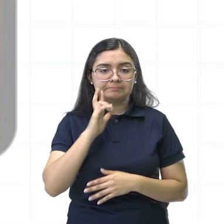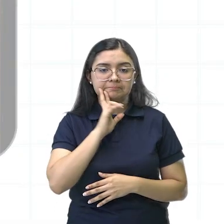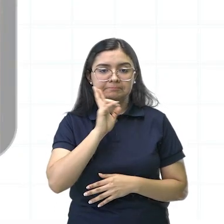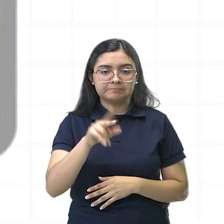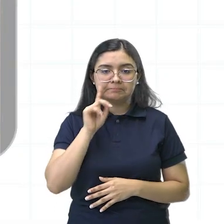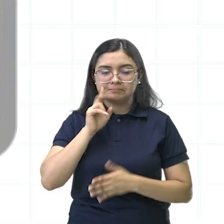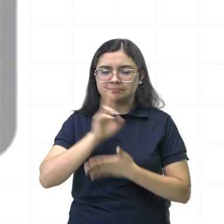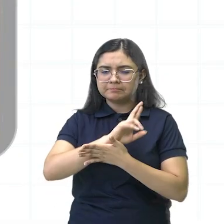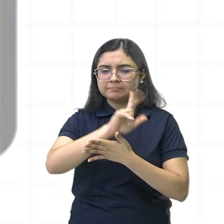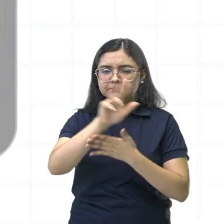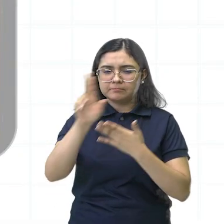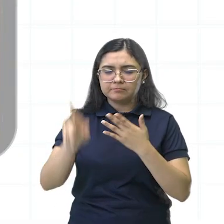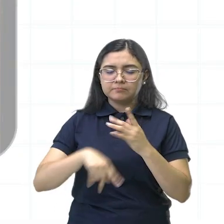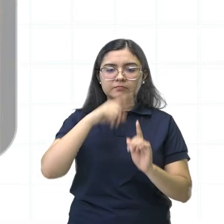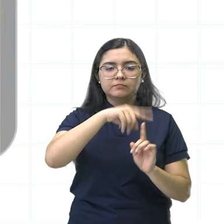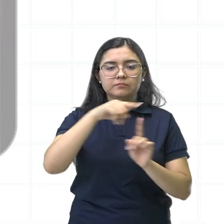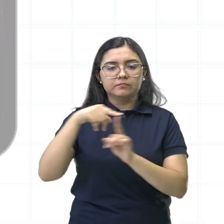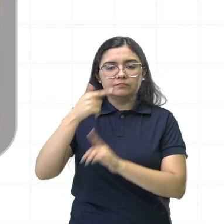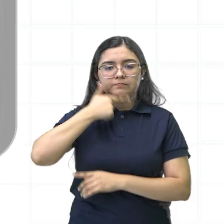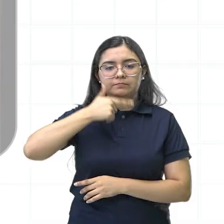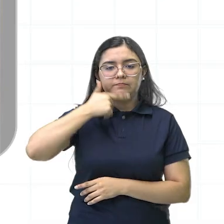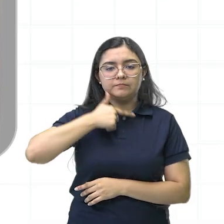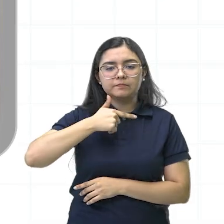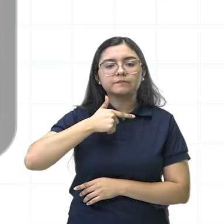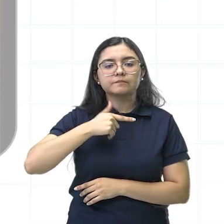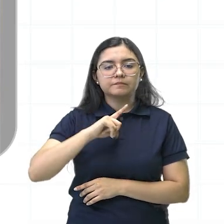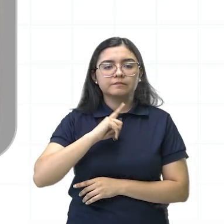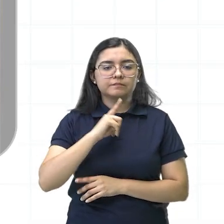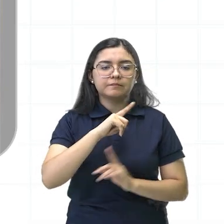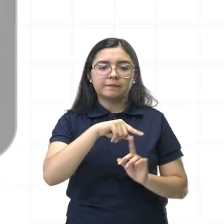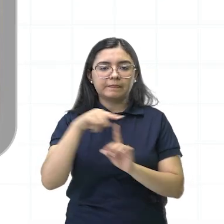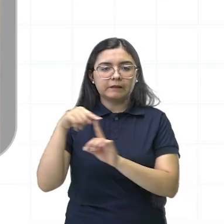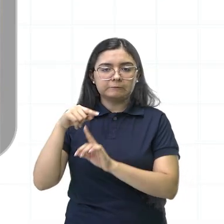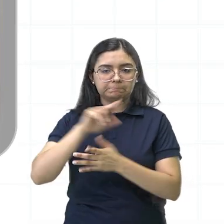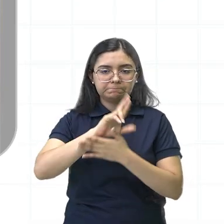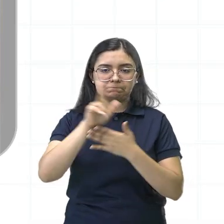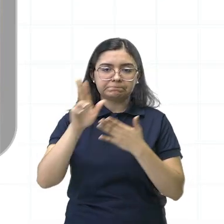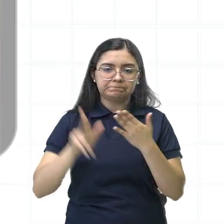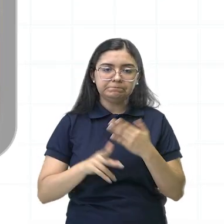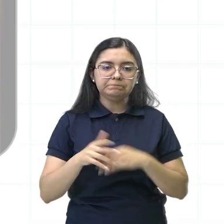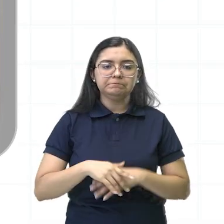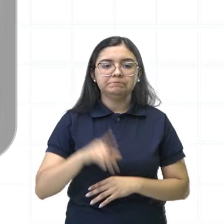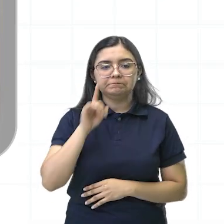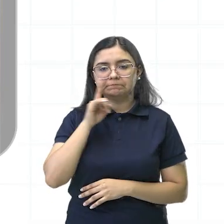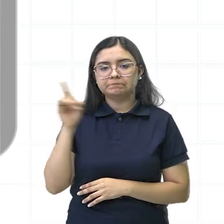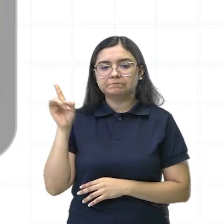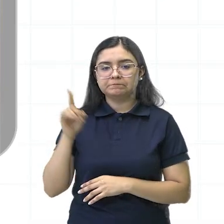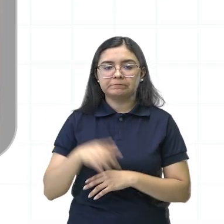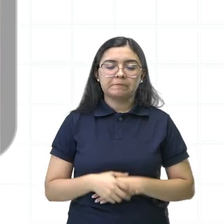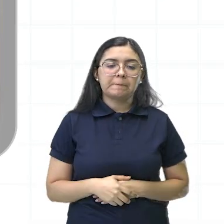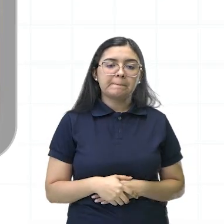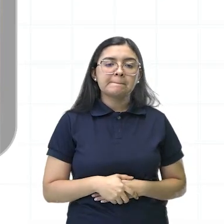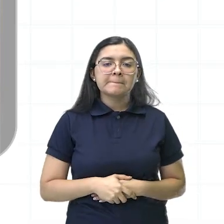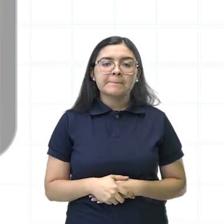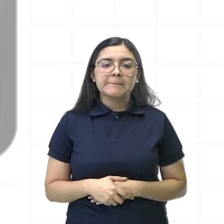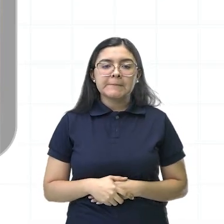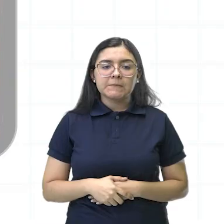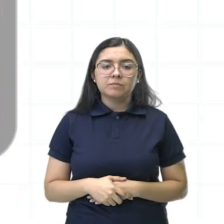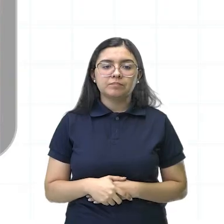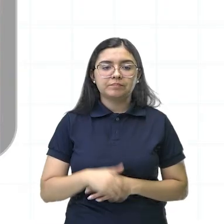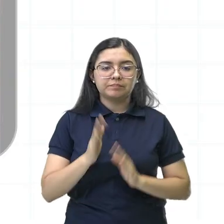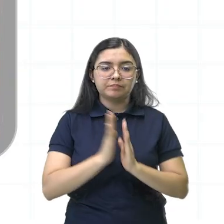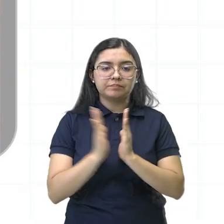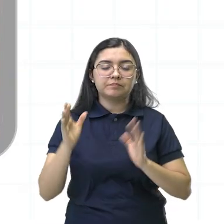resultado variado de produção de queijos, né, de tipos de queijos. Esse é o processo da fermentação